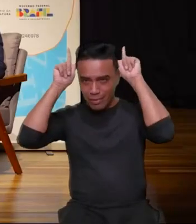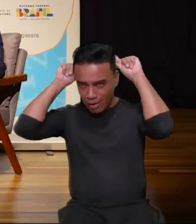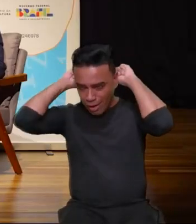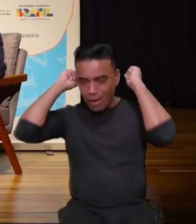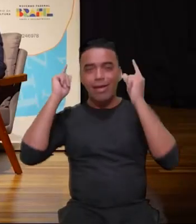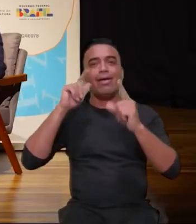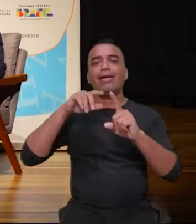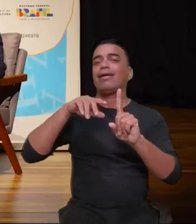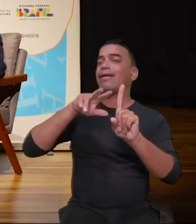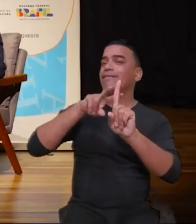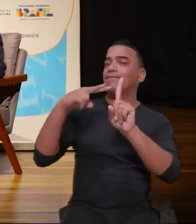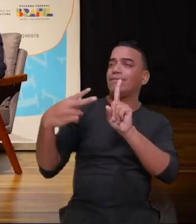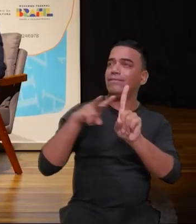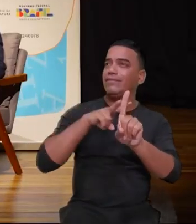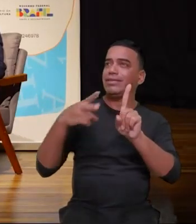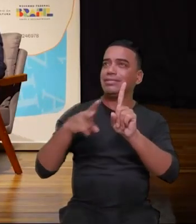uma mitologia